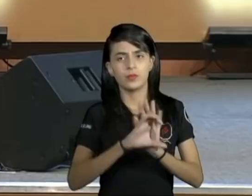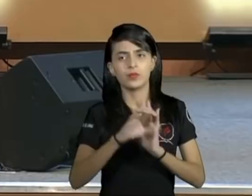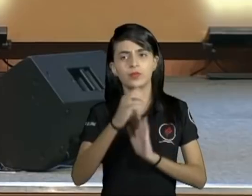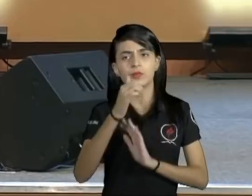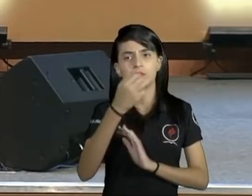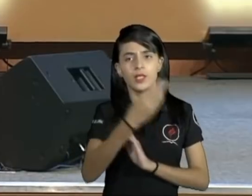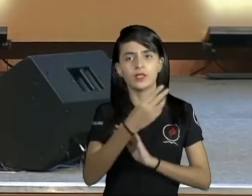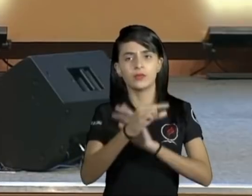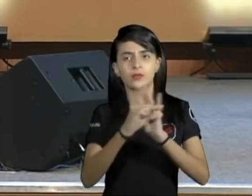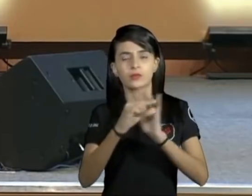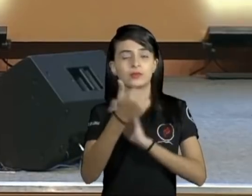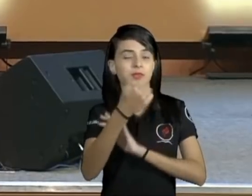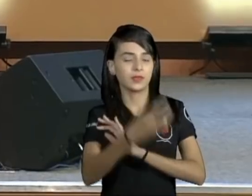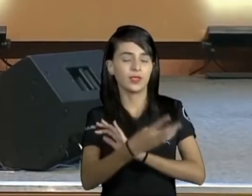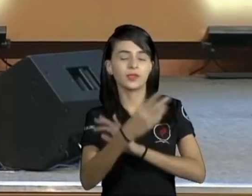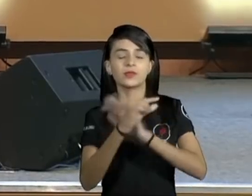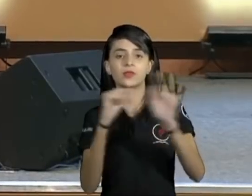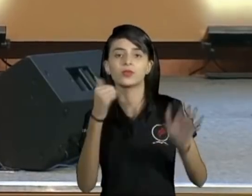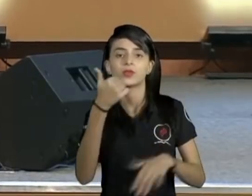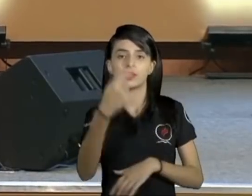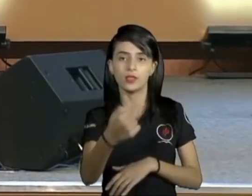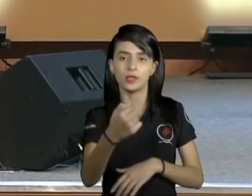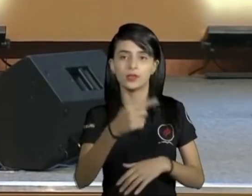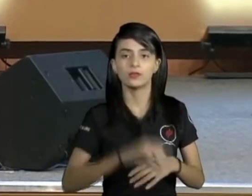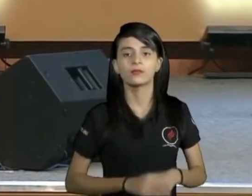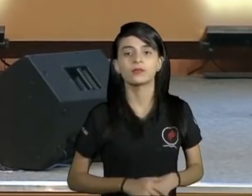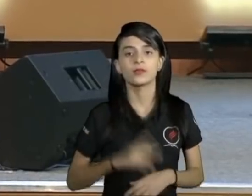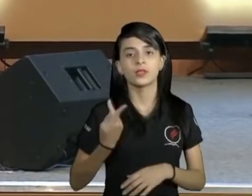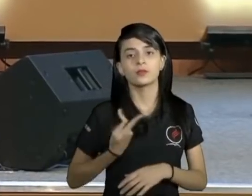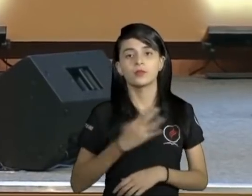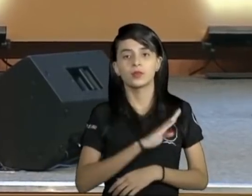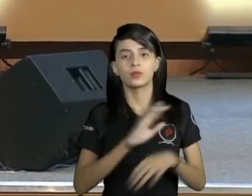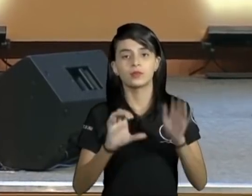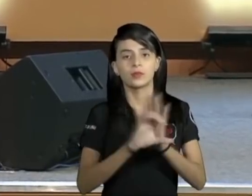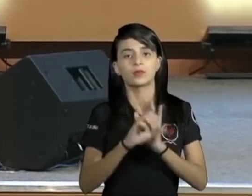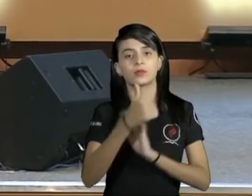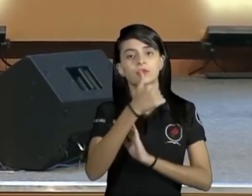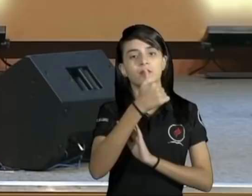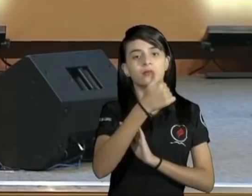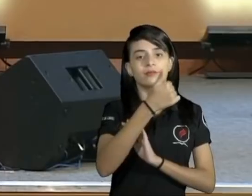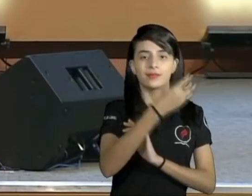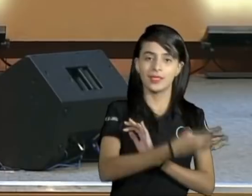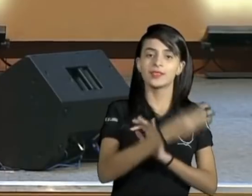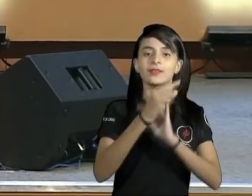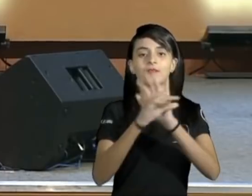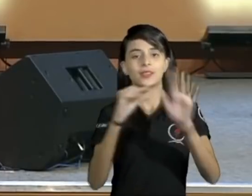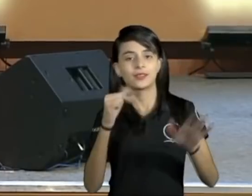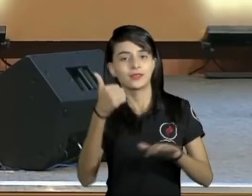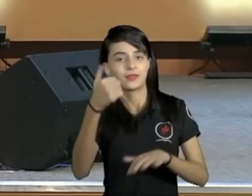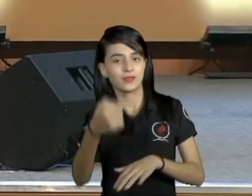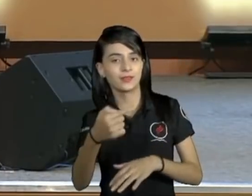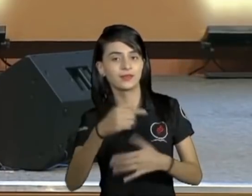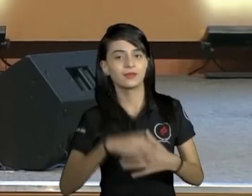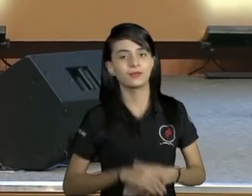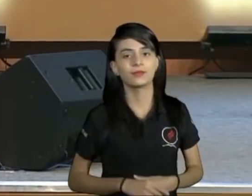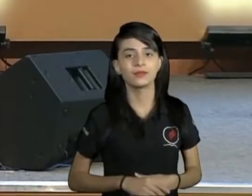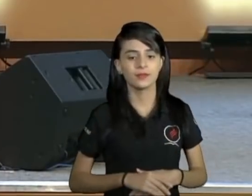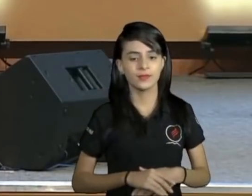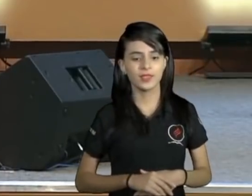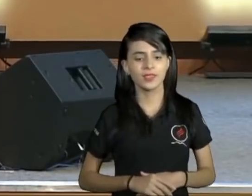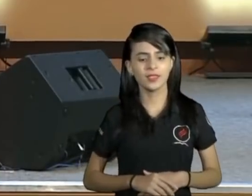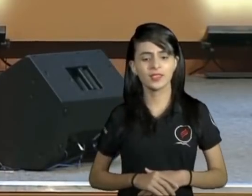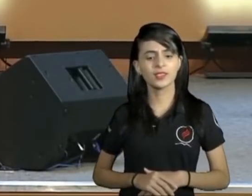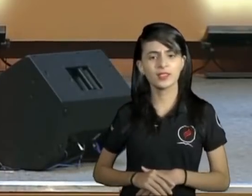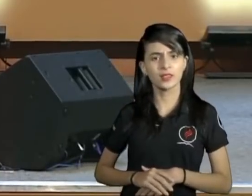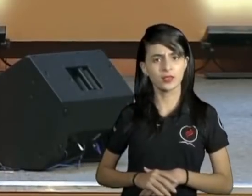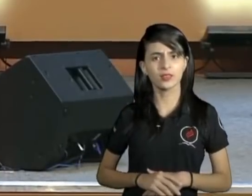13:17 o hebreu os capítulo 13 versículo de número 17